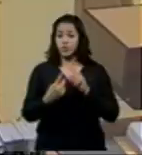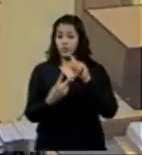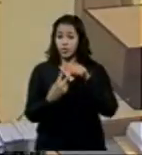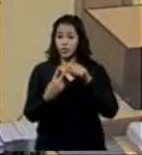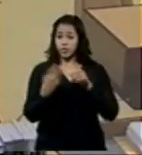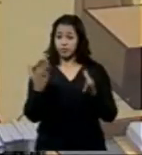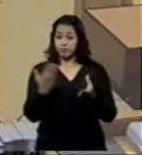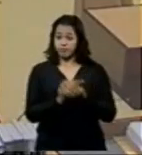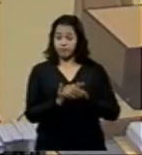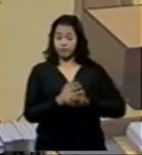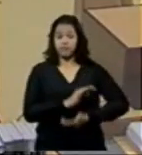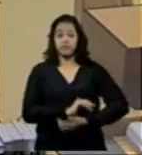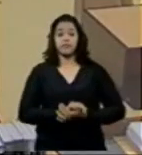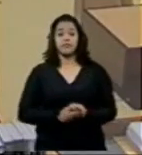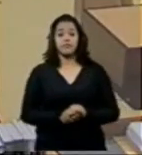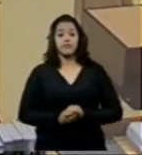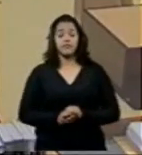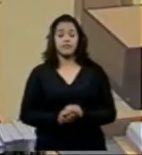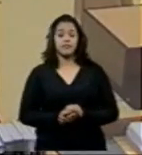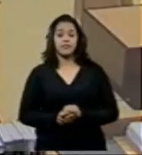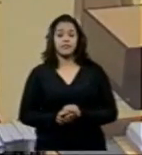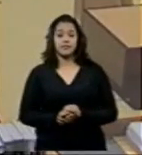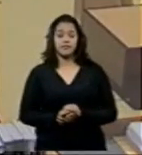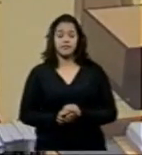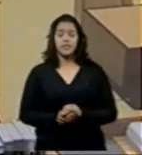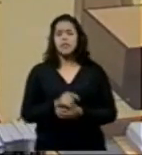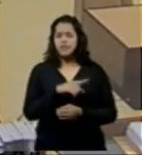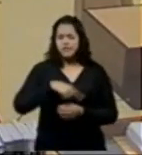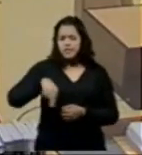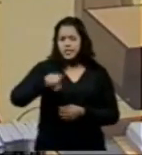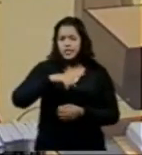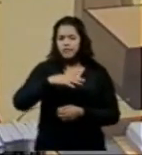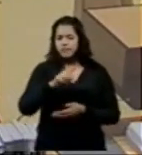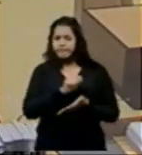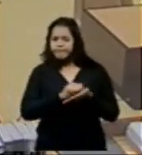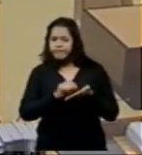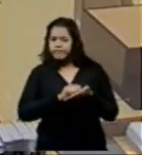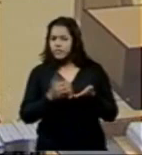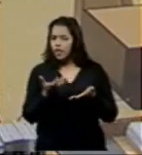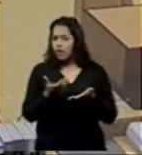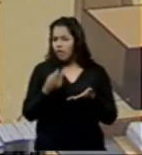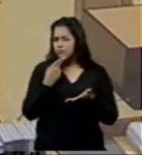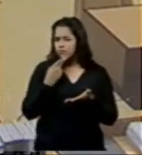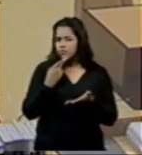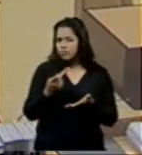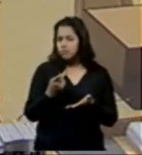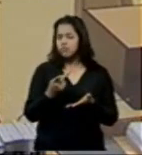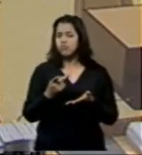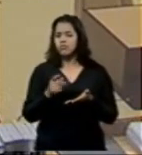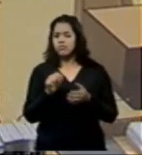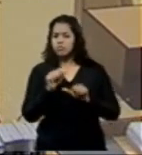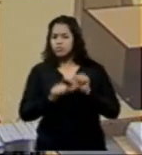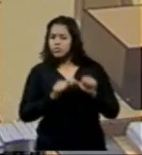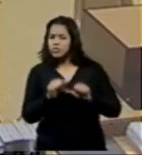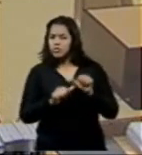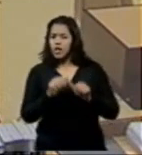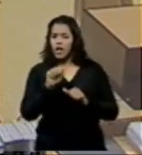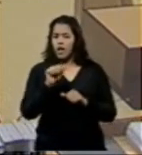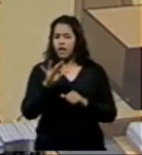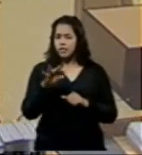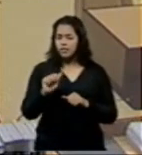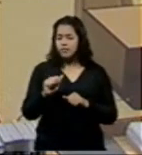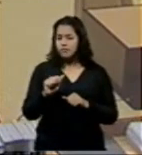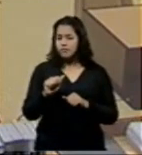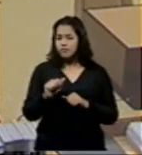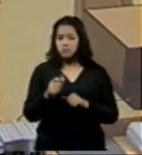processos. Indago dos senhores ministros se há alguma anotação, retificação ou modificação a fazer na